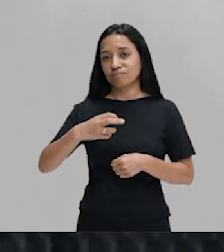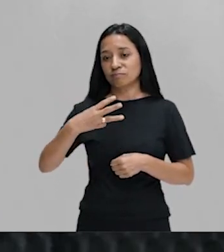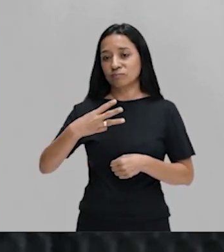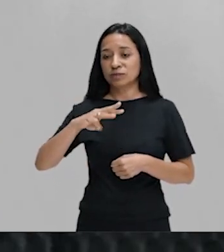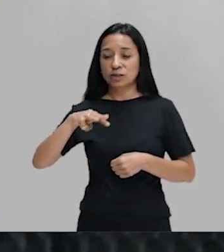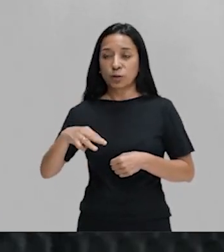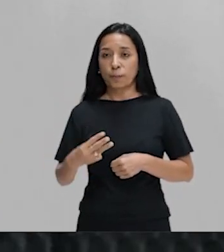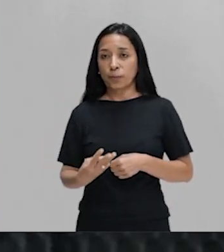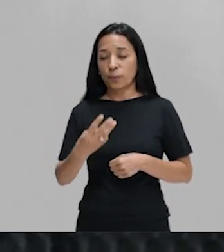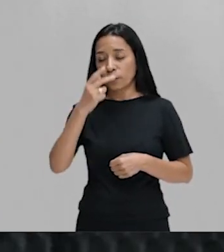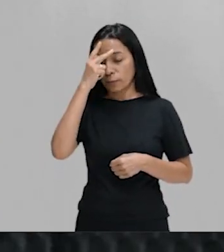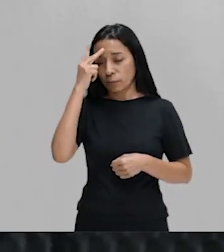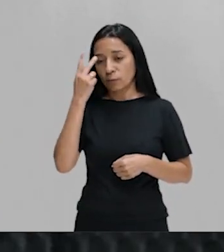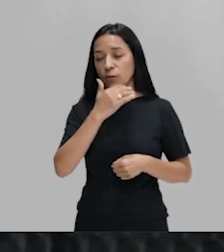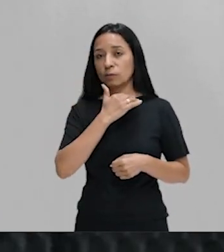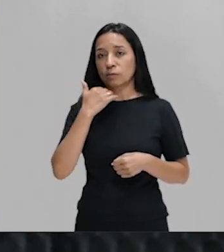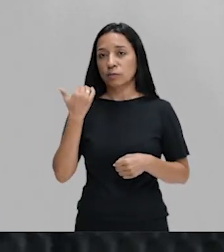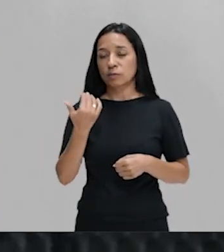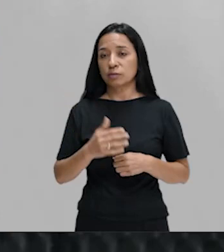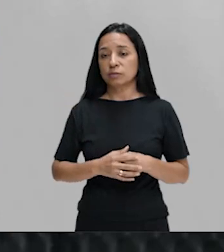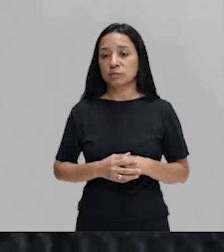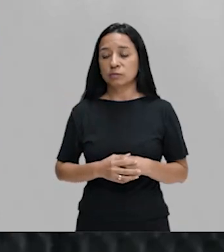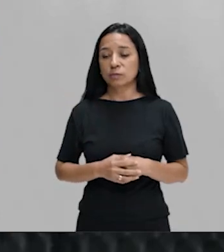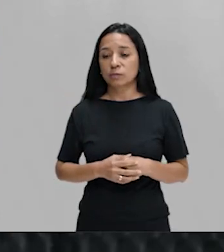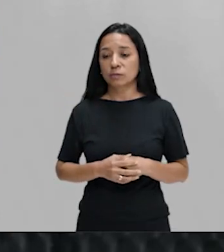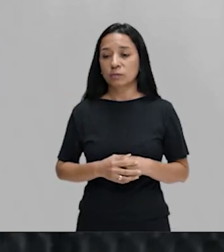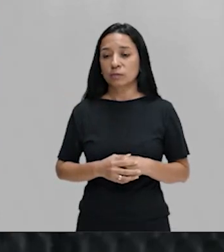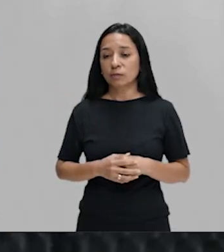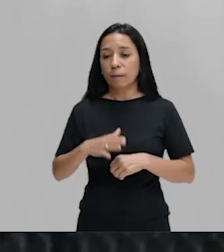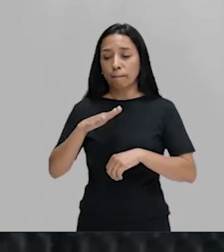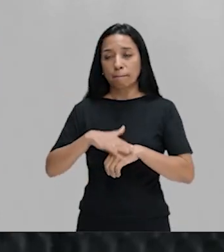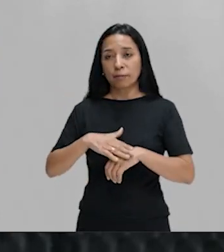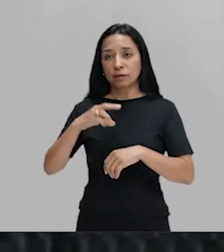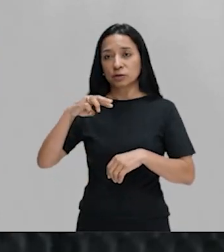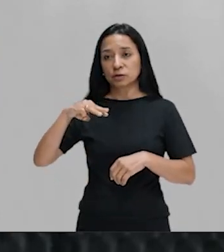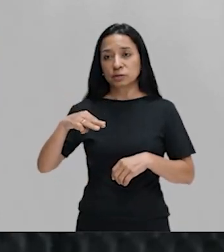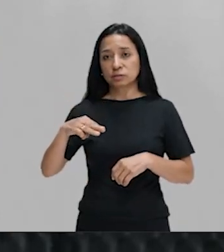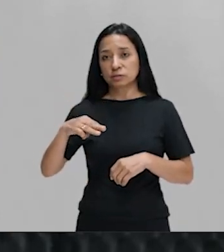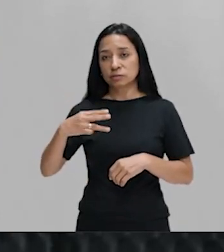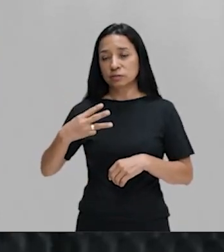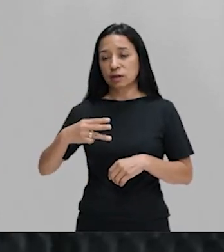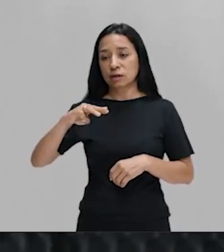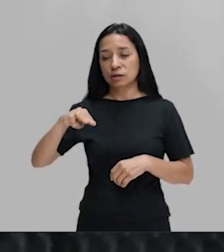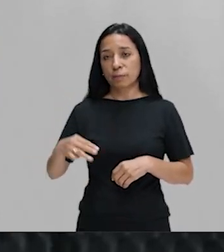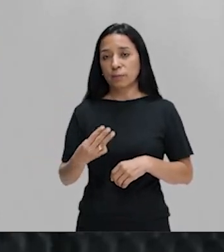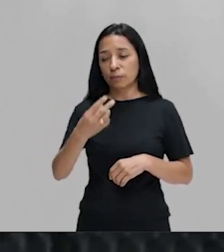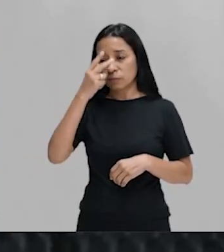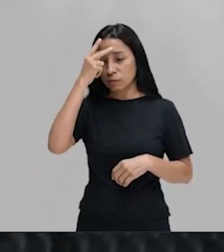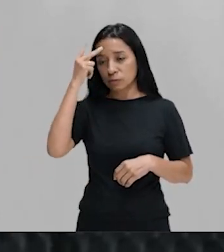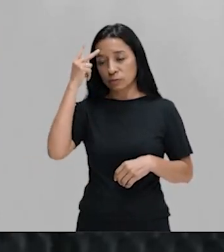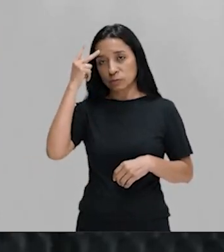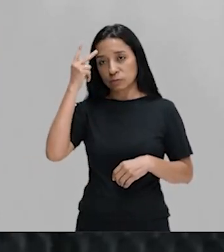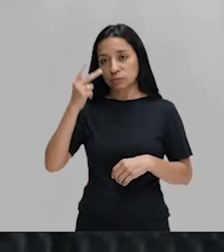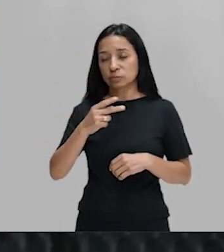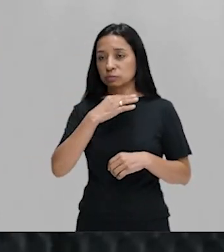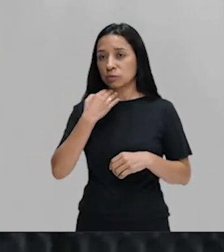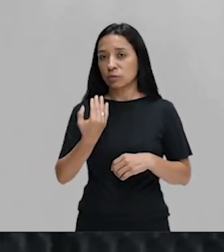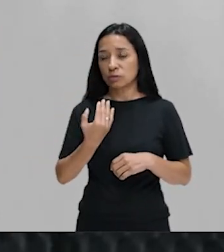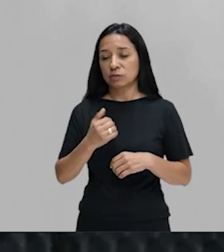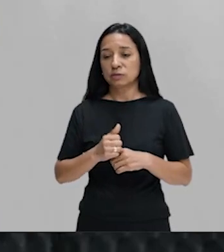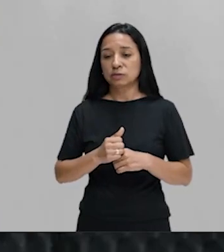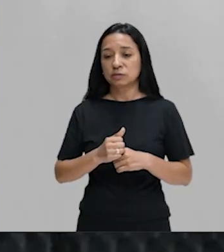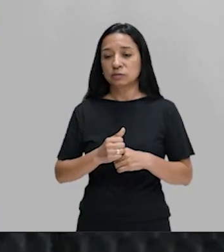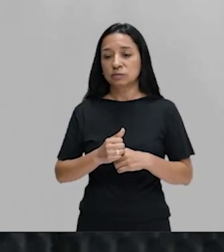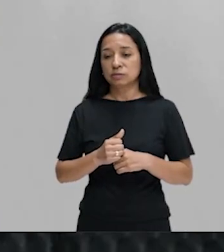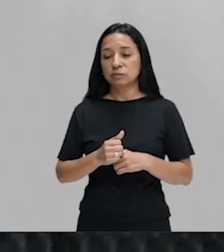mortos. Mais de 3 mil mortos norte-americanos no Afeganistão durante 20 anos.